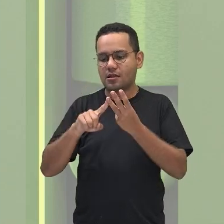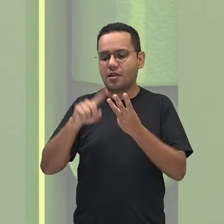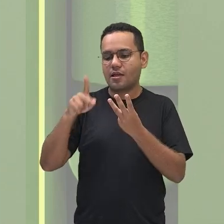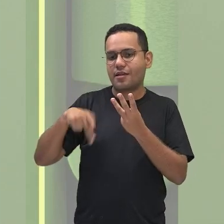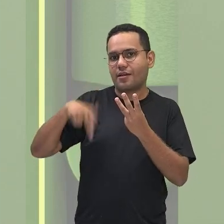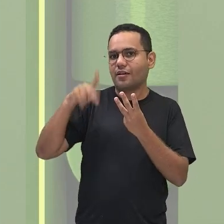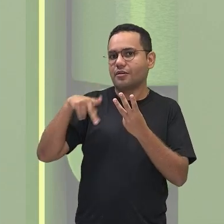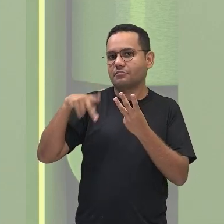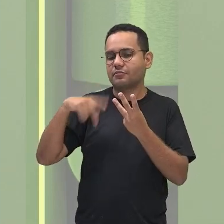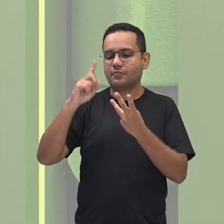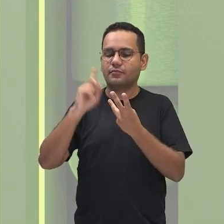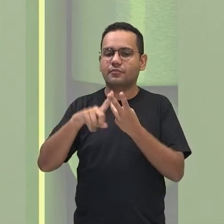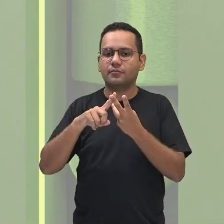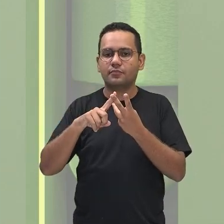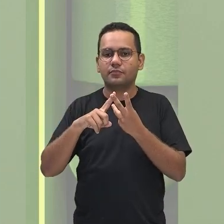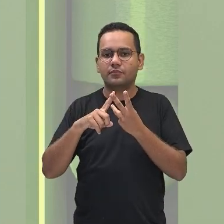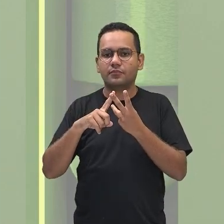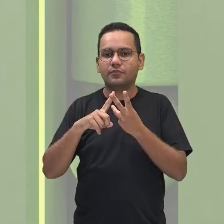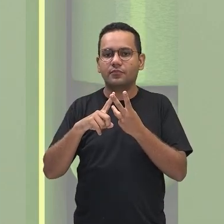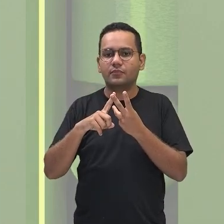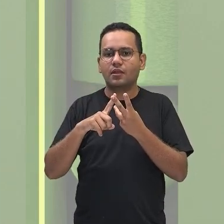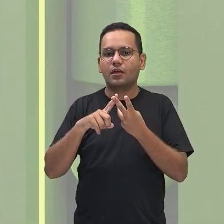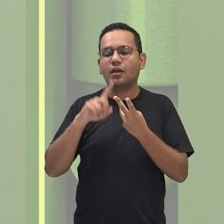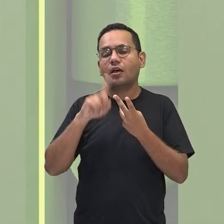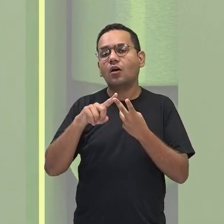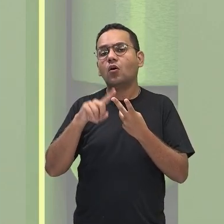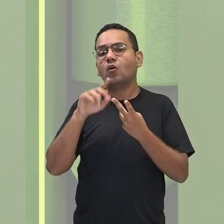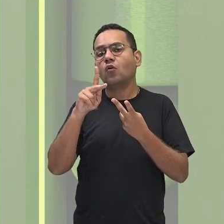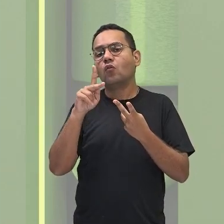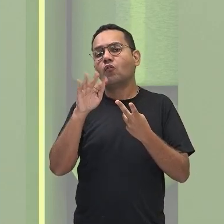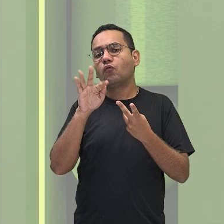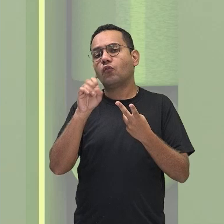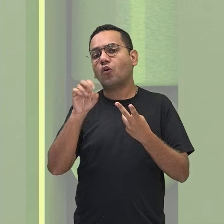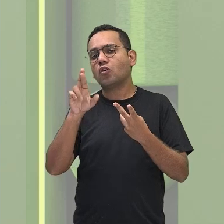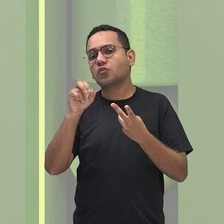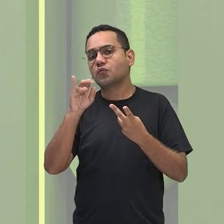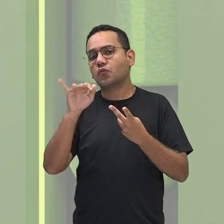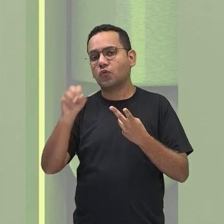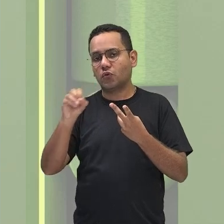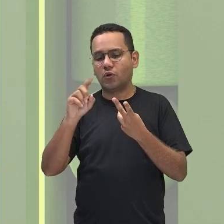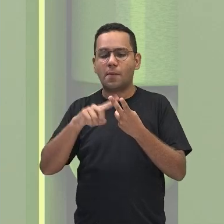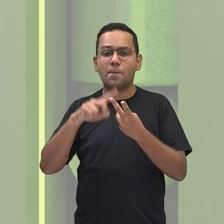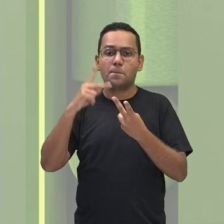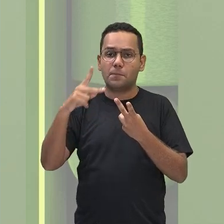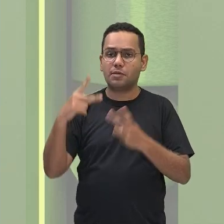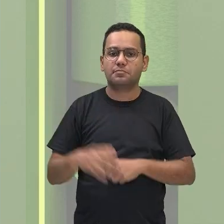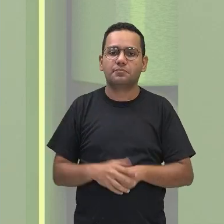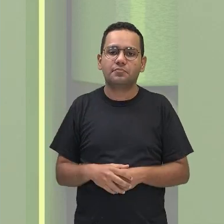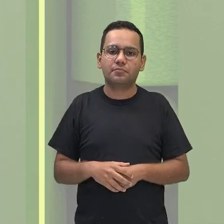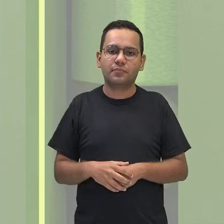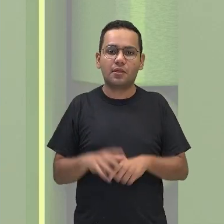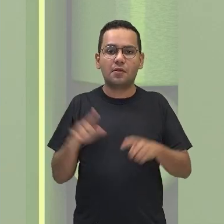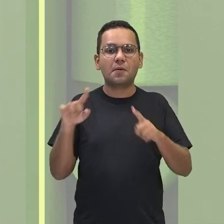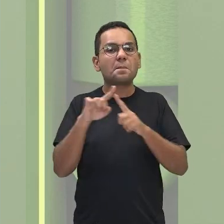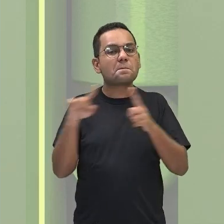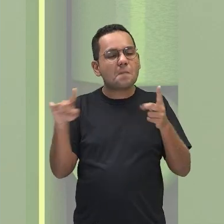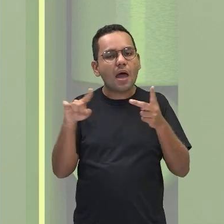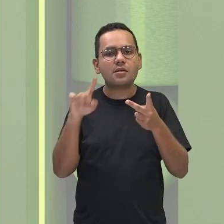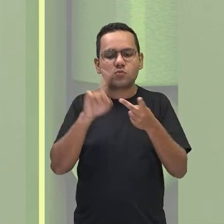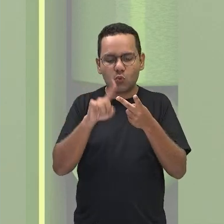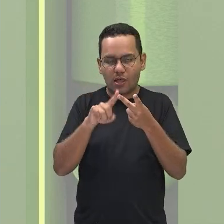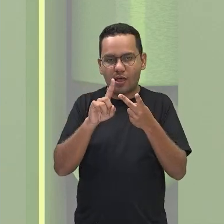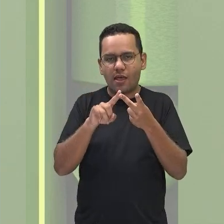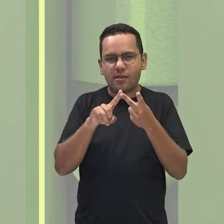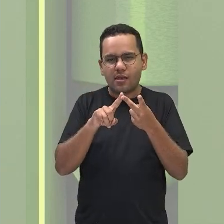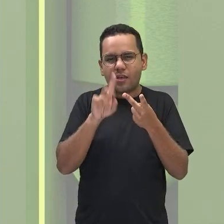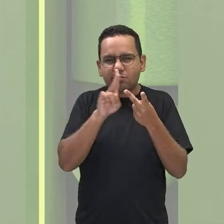K, né, enquanto o fósforo é representado pela letra P. Só que ali ele é escrito em latim, mas tem um pouco de